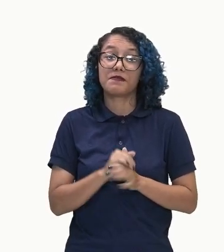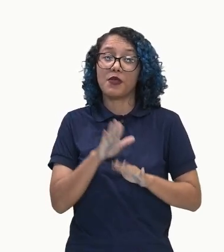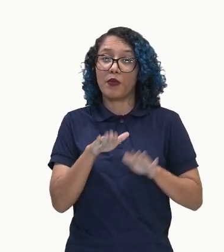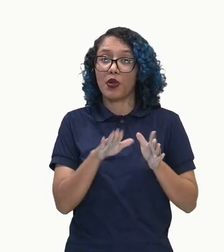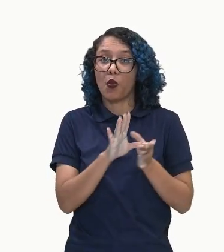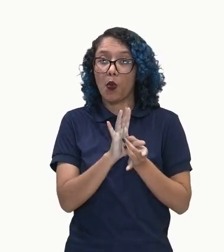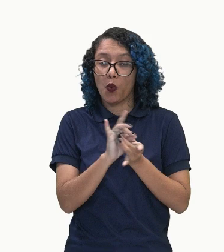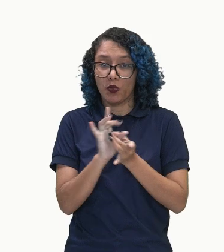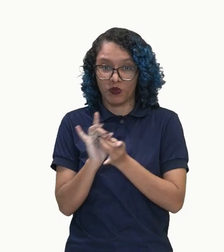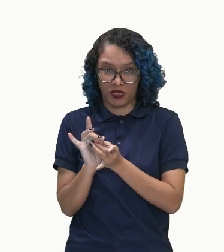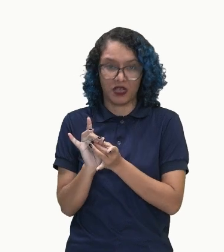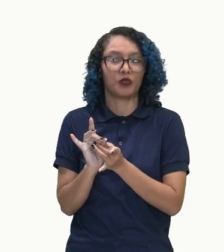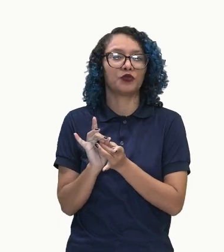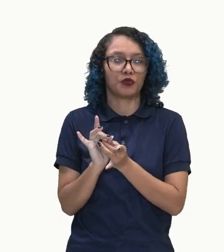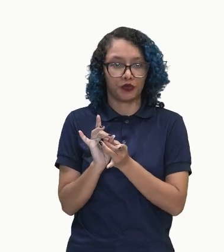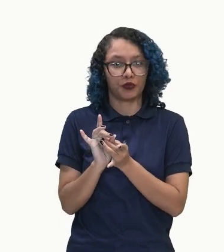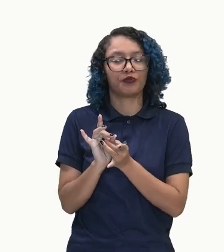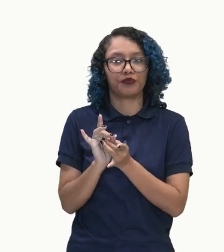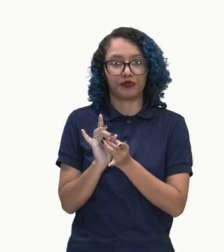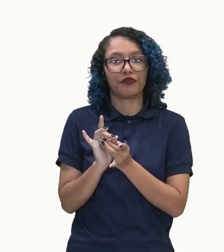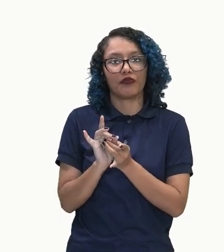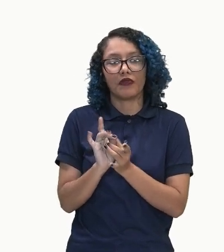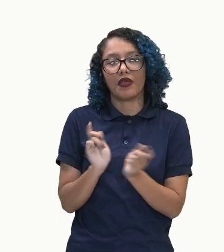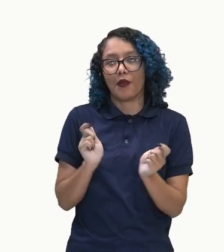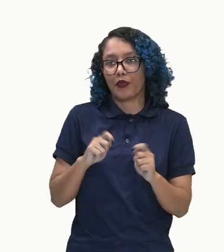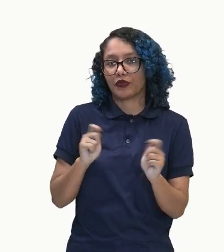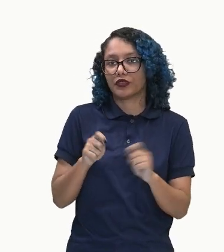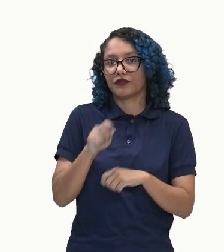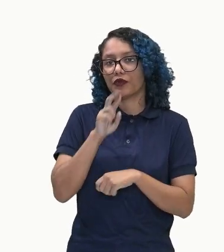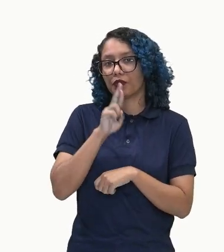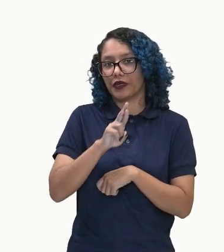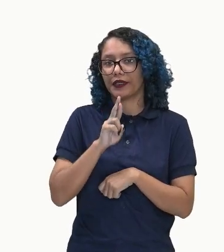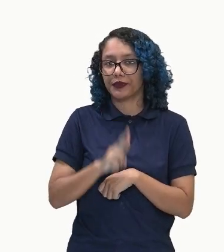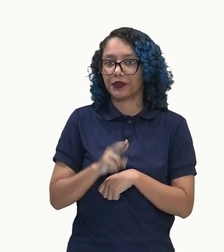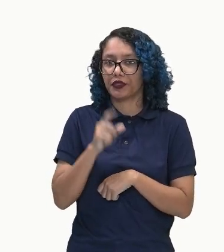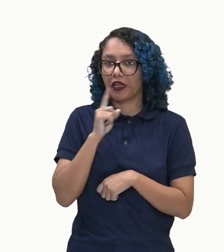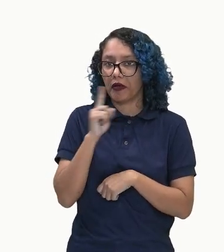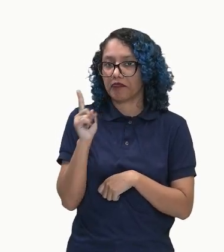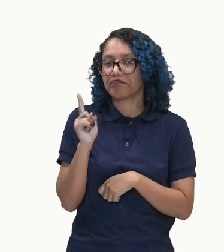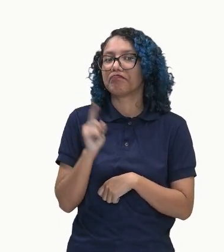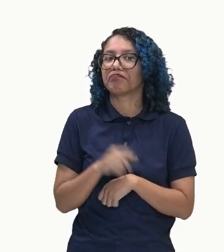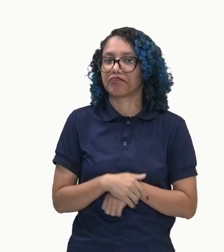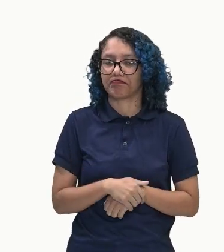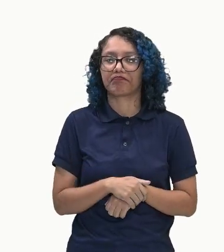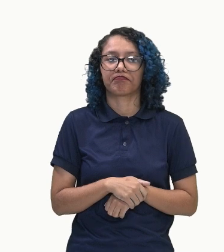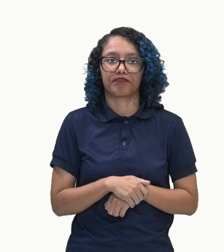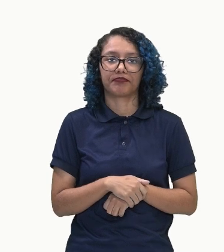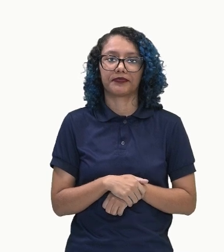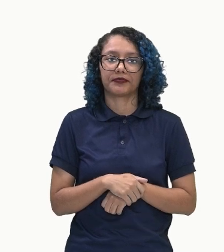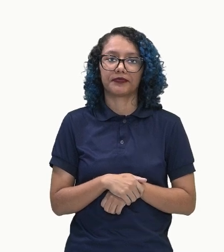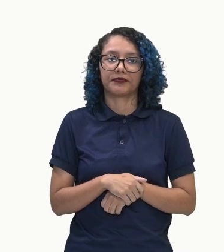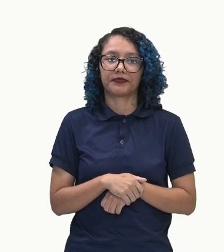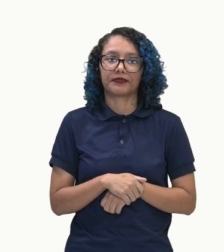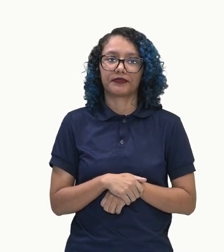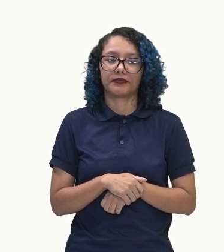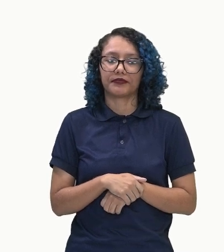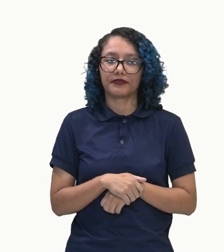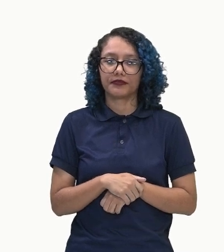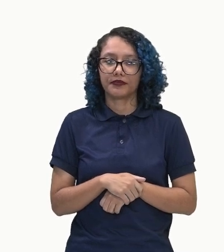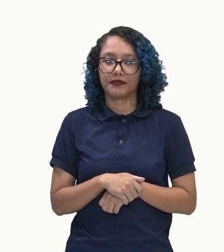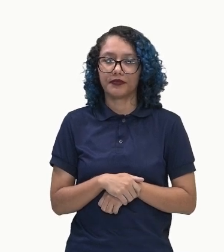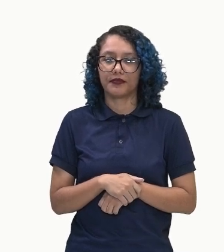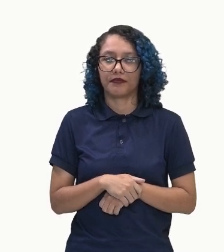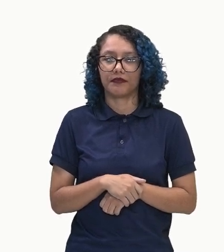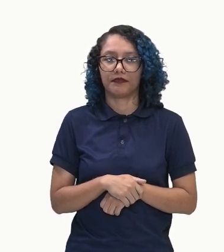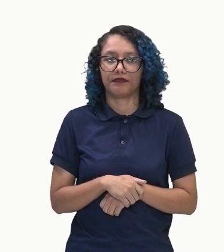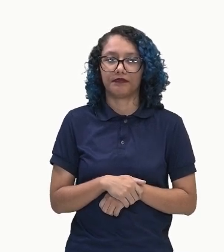eles estão inseridos, eles vão, de certa forma, responder a essas perguntas, tá? Exceto né, quando